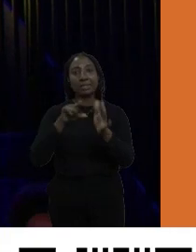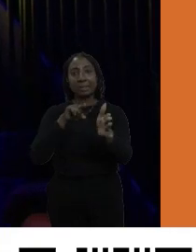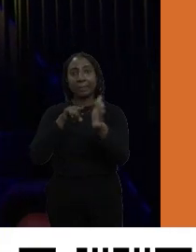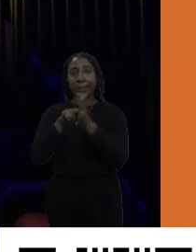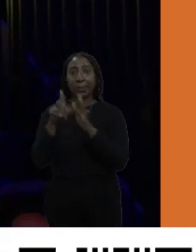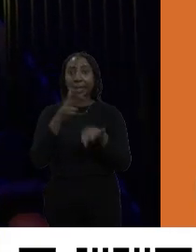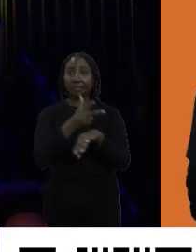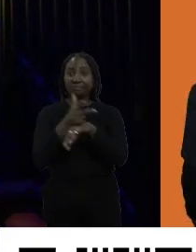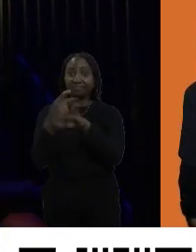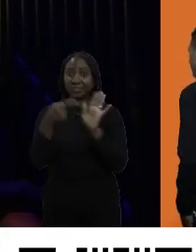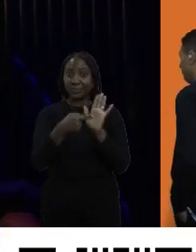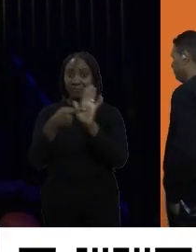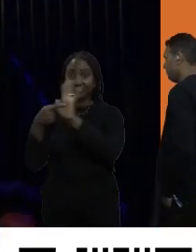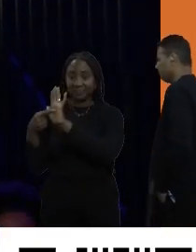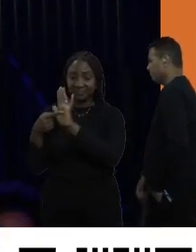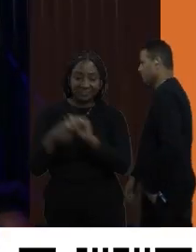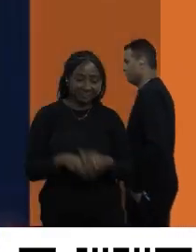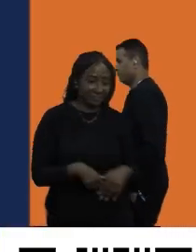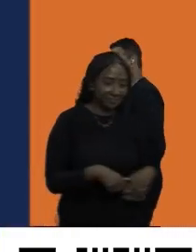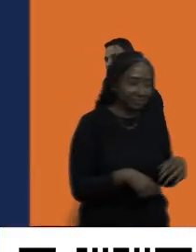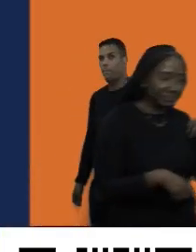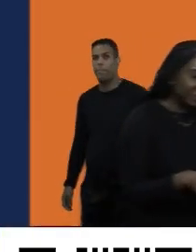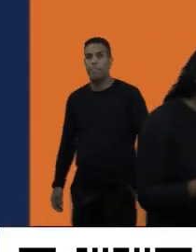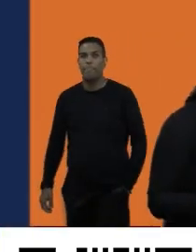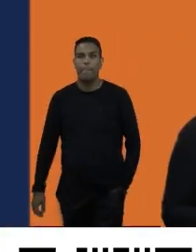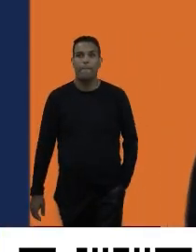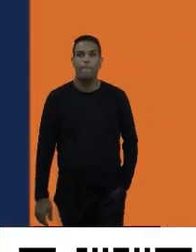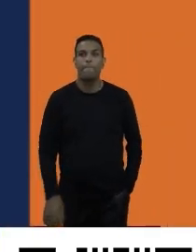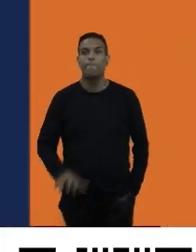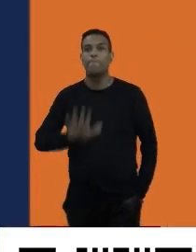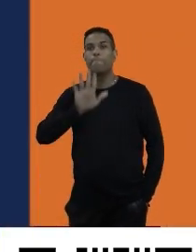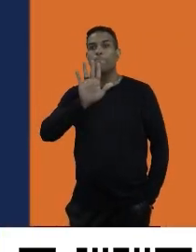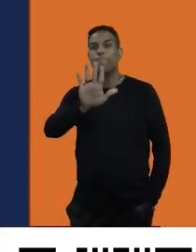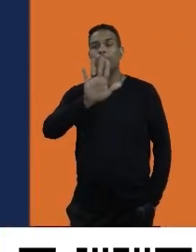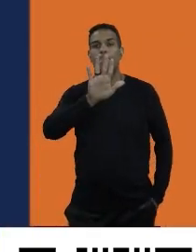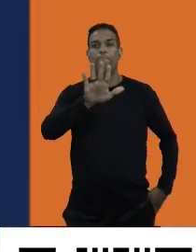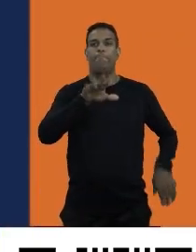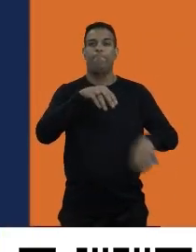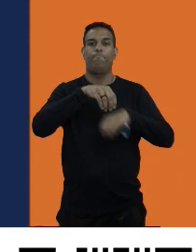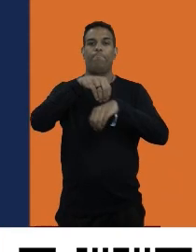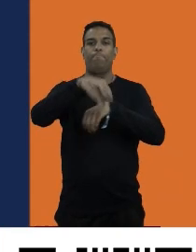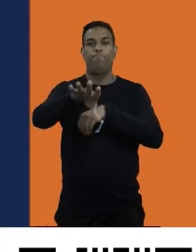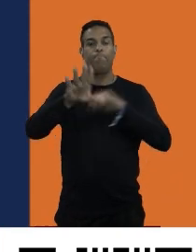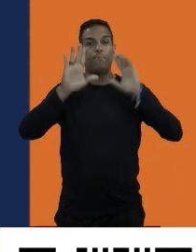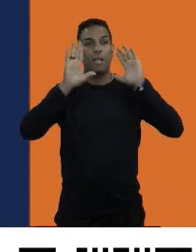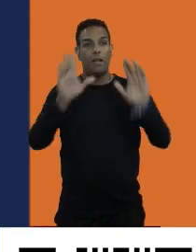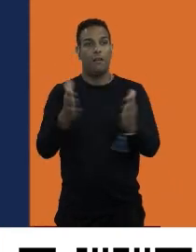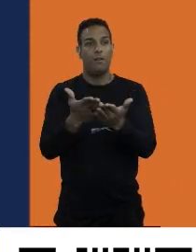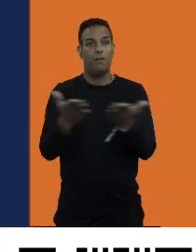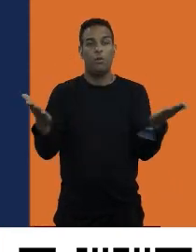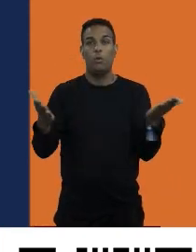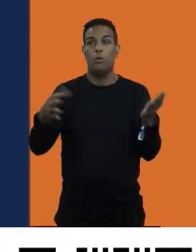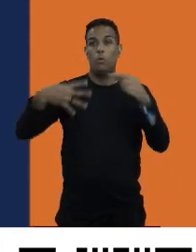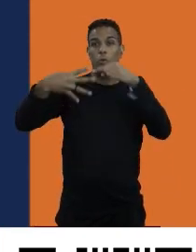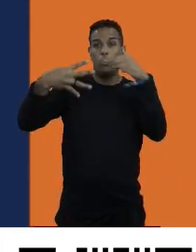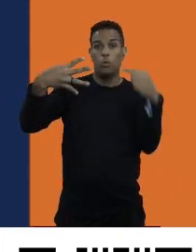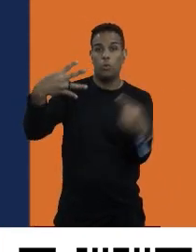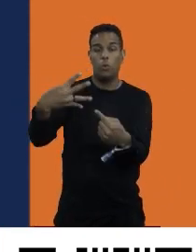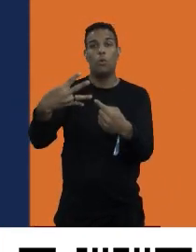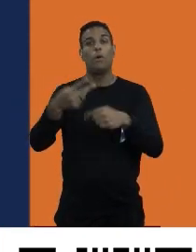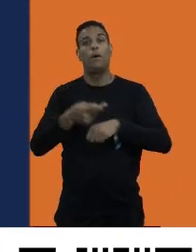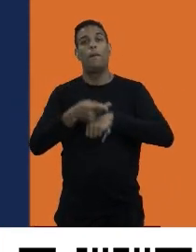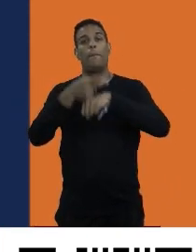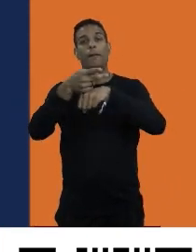vídeo aí, produção. Tá. Pessoal, ó, presta atenção nesse recado porque vai passar voando. É sobre a quarta edição do prêmio